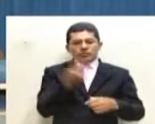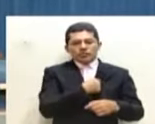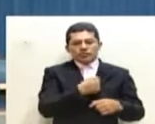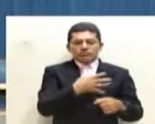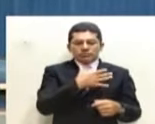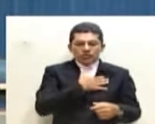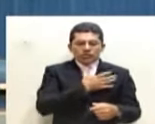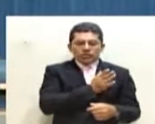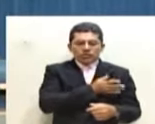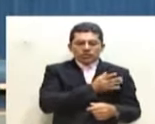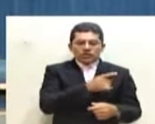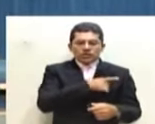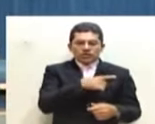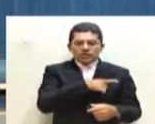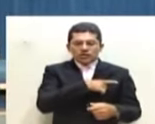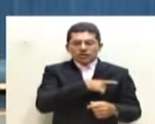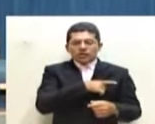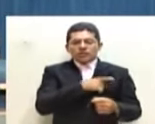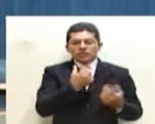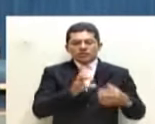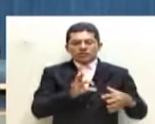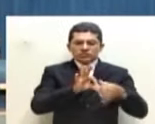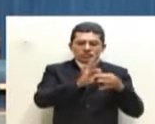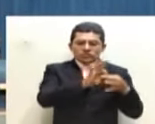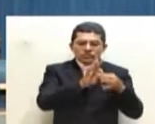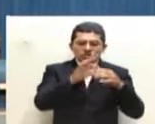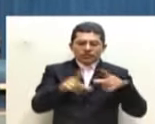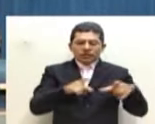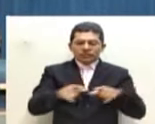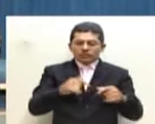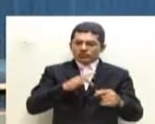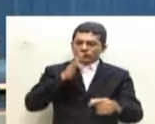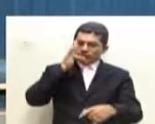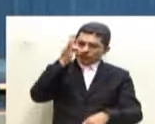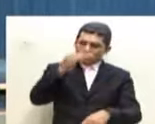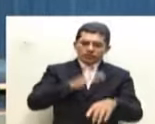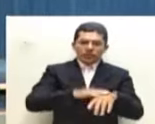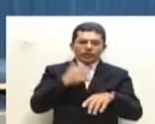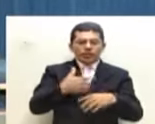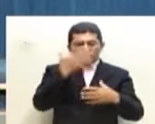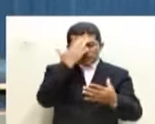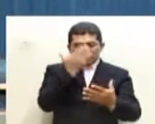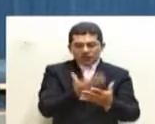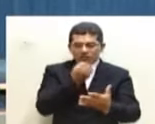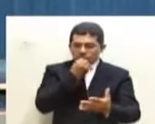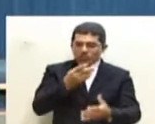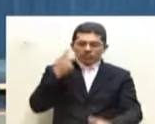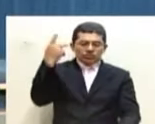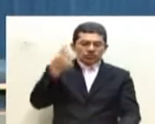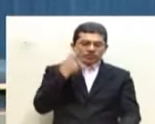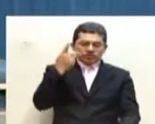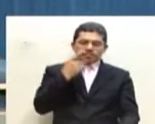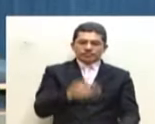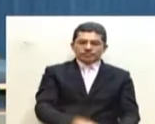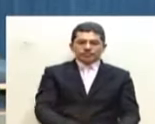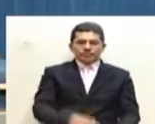meu coração e a minha alma, que é a doença da esperança, que é a doença de acreditar na boa política, que